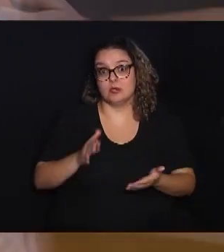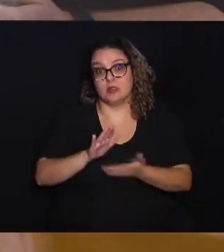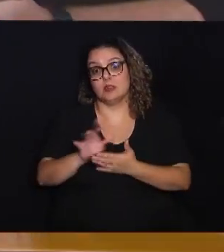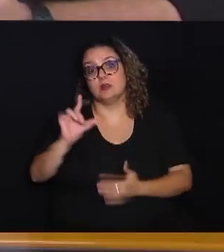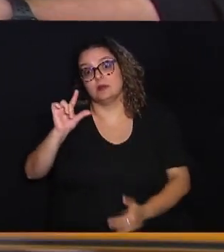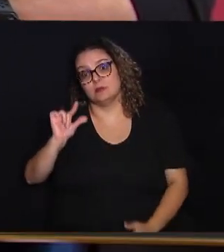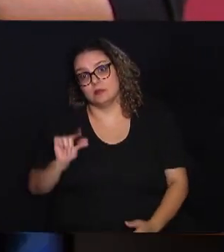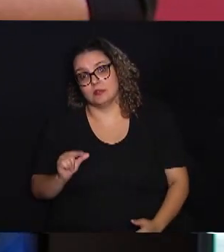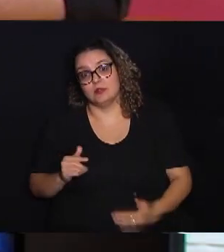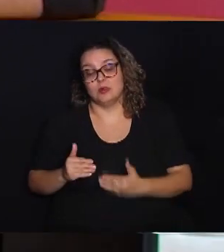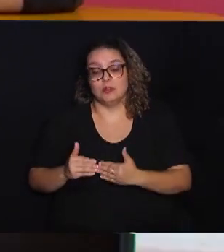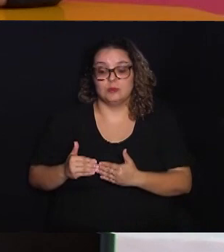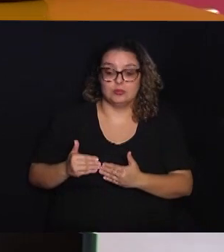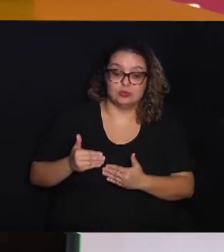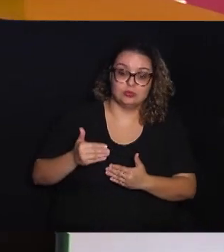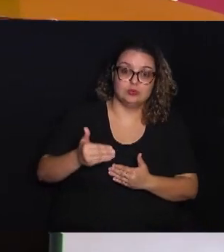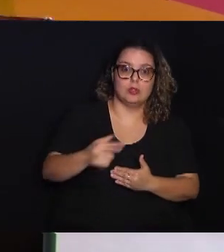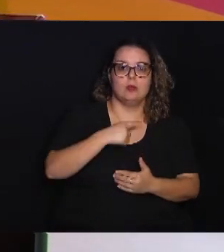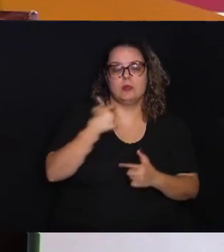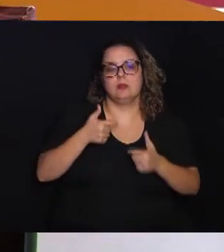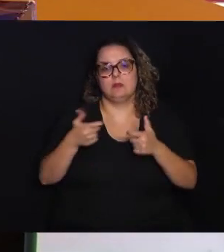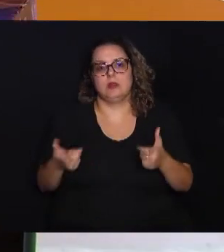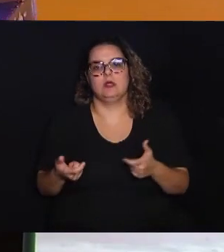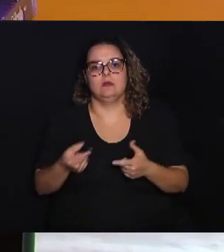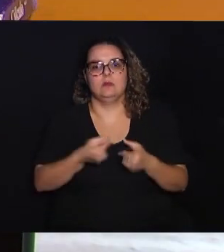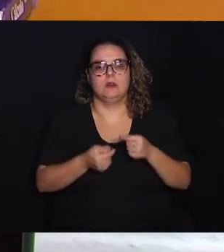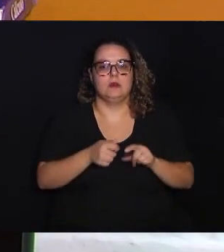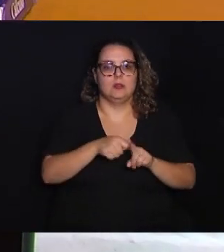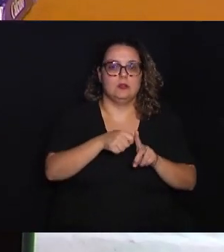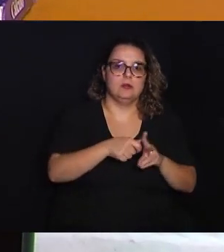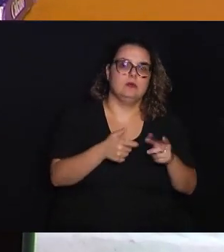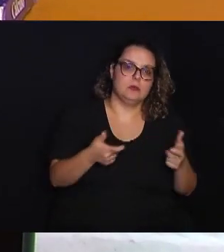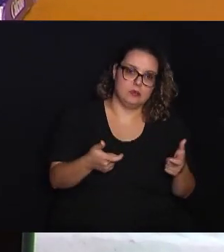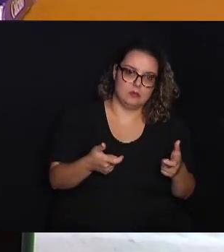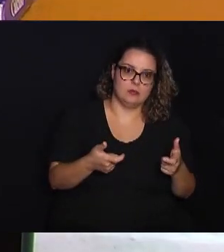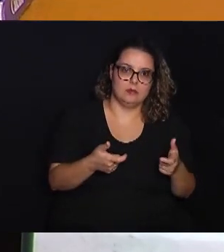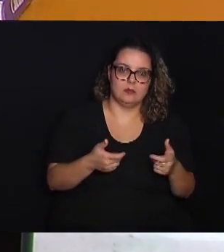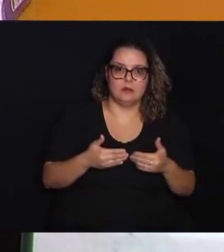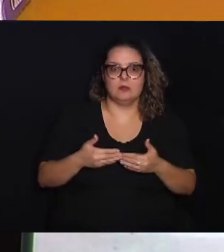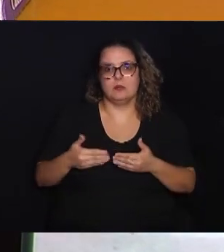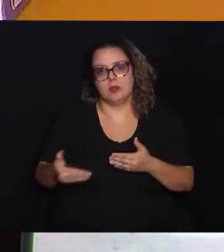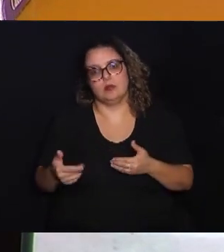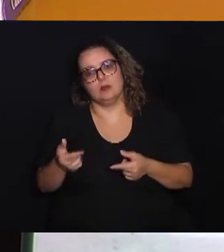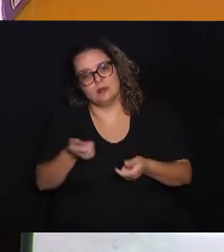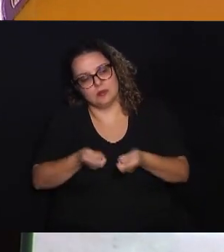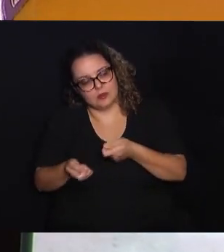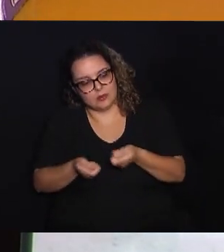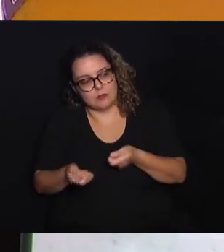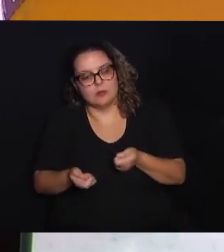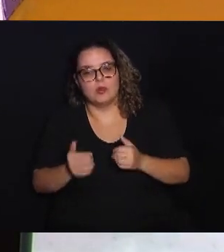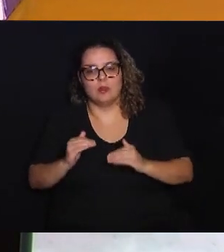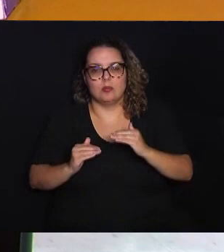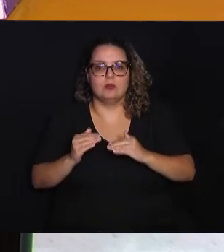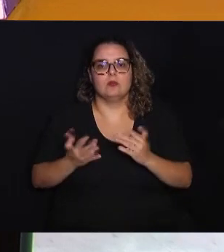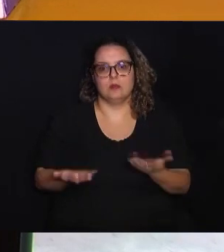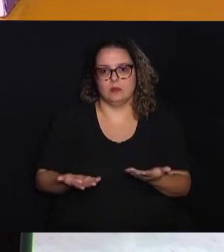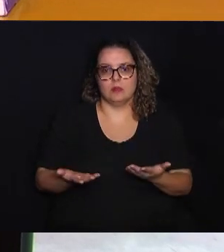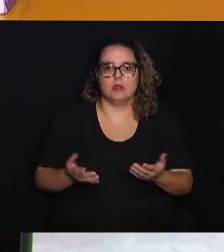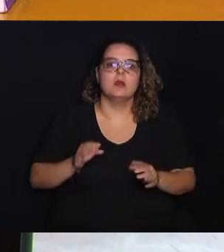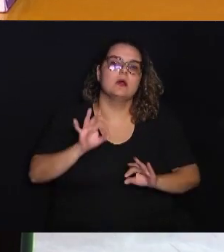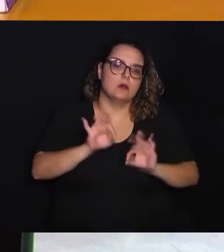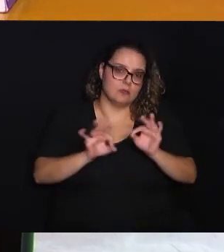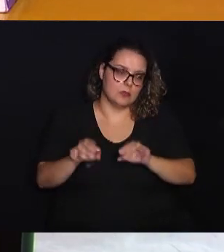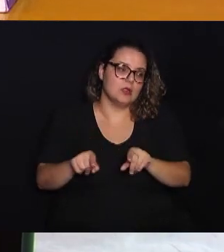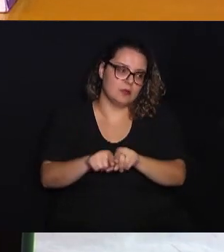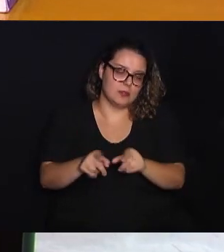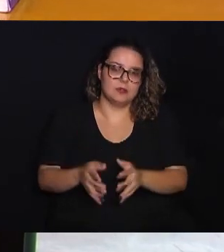gastar menos ao longo do tempo. O orçamento dos próximos meses vai ficar maior, mas ao longo do tempo eu equilibro um pouco.